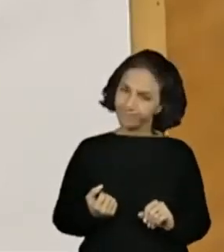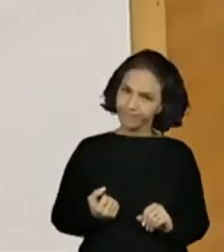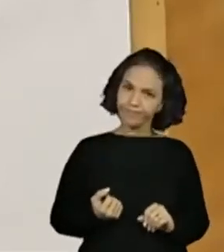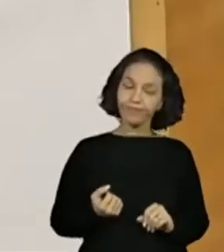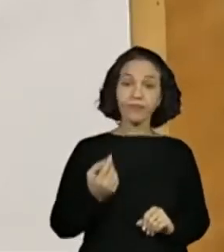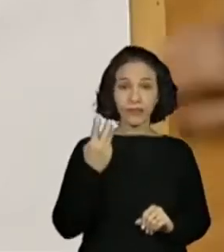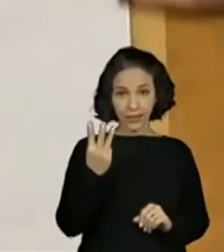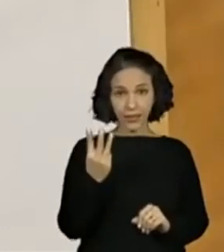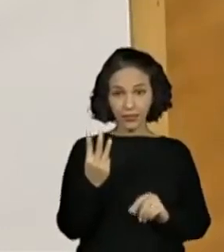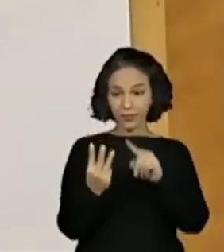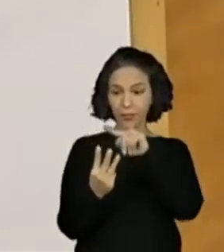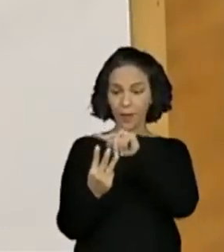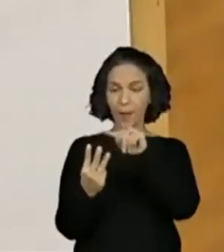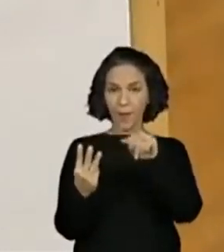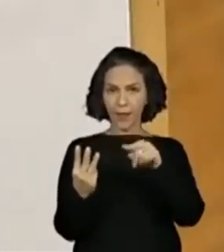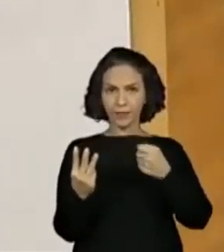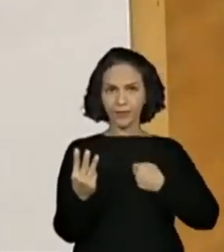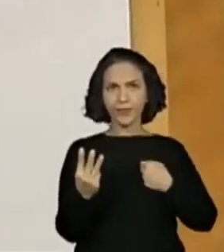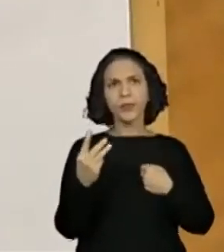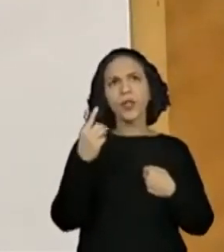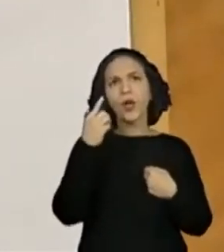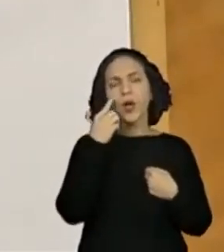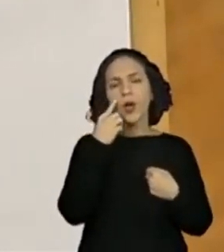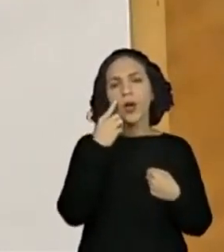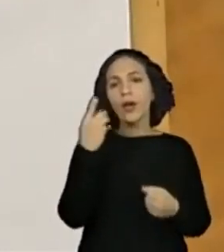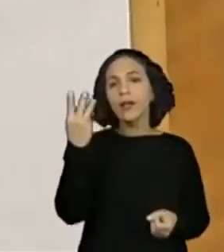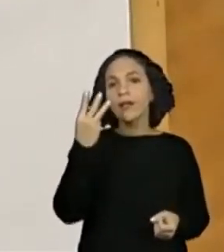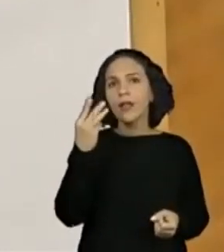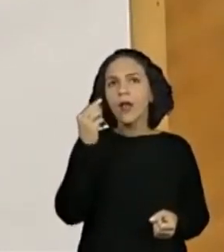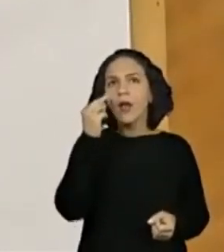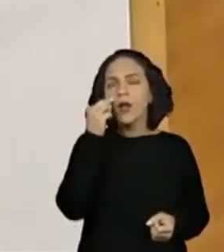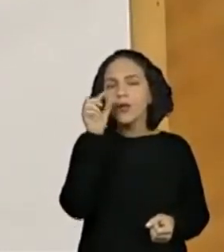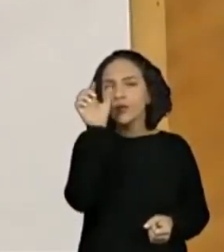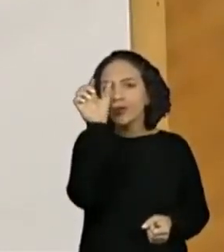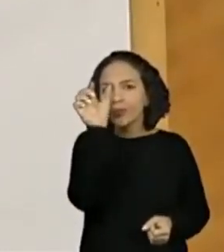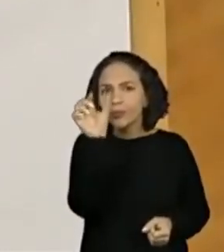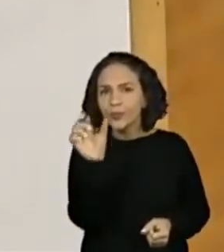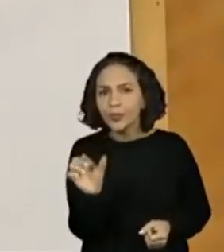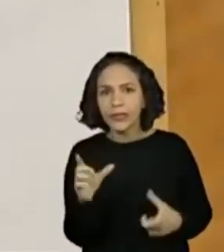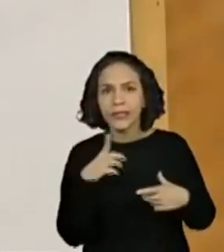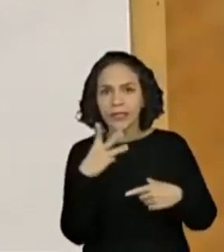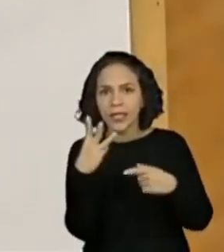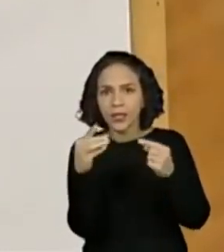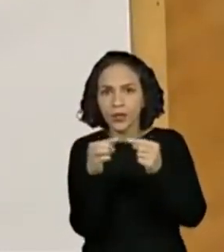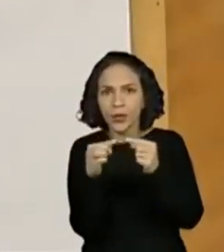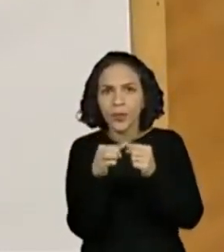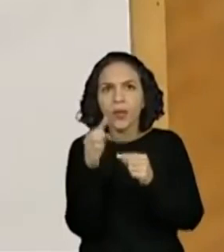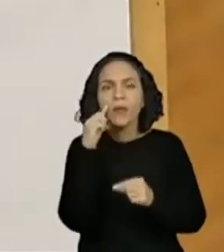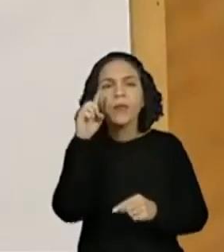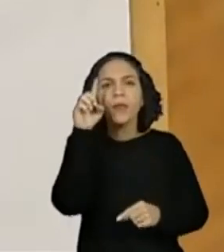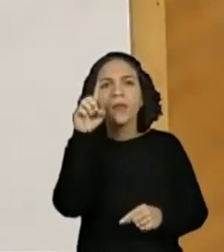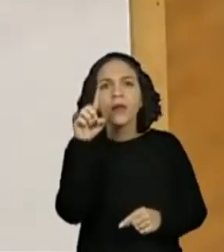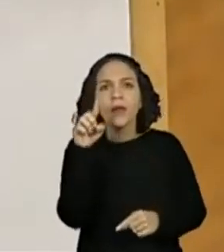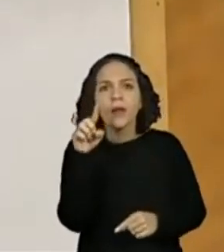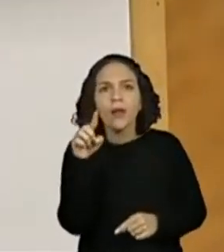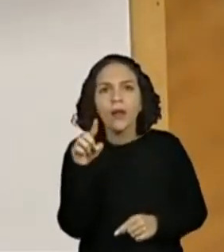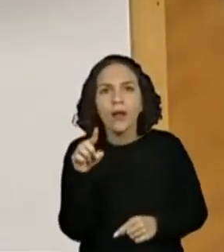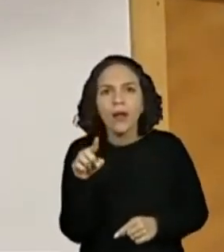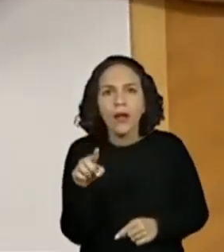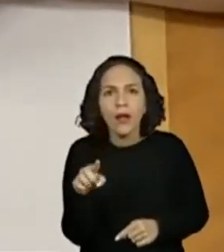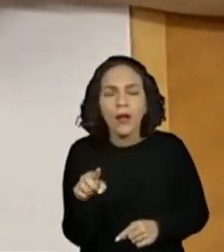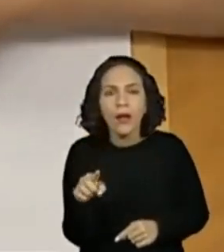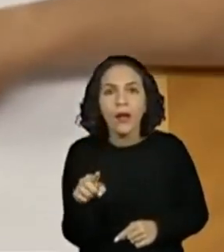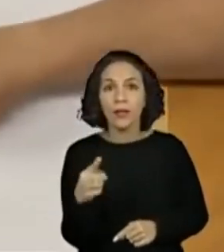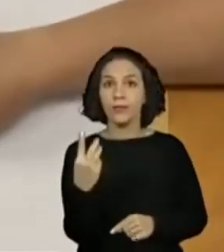algarismos. E aí a gente olha aqui na terceira coluna, que tem três algarismos. Vamos lá. 100, 200, 300, 400,